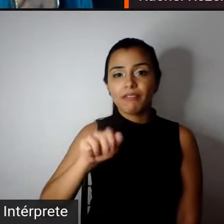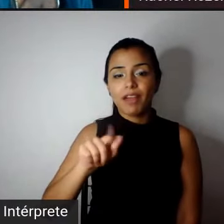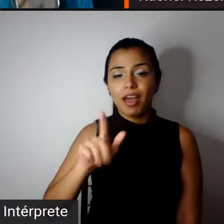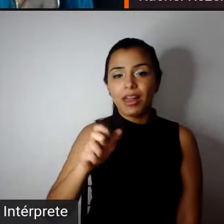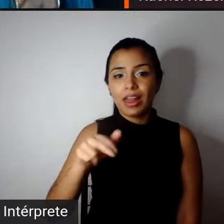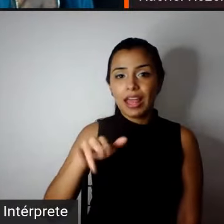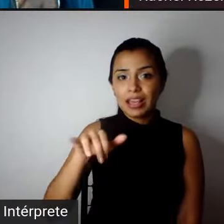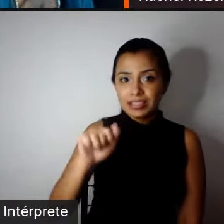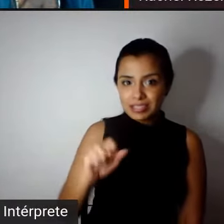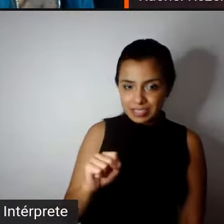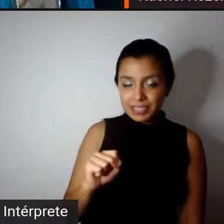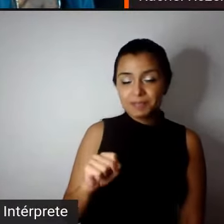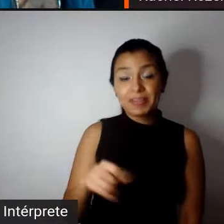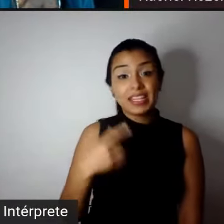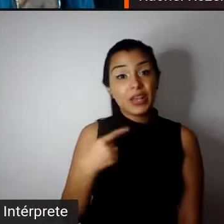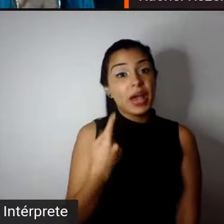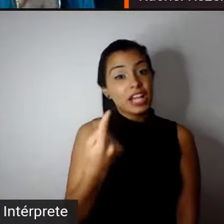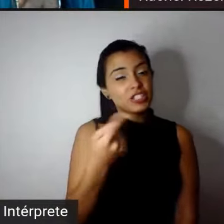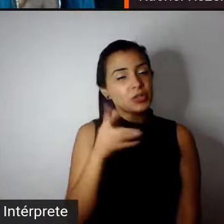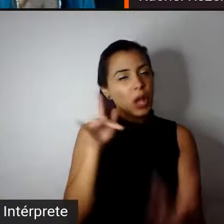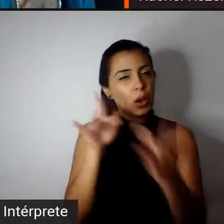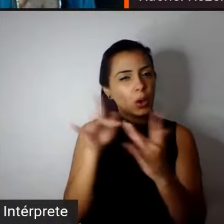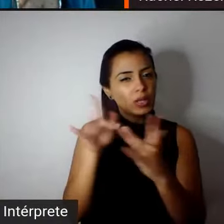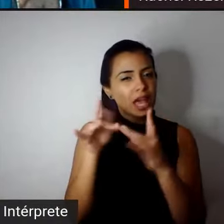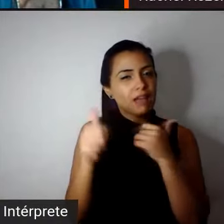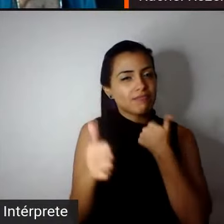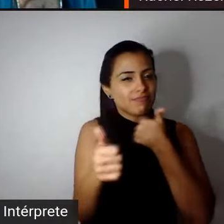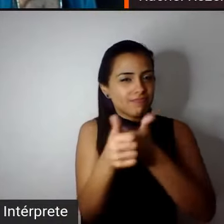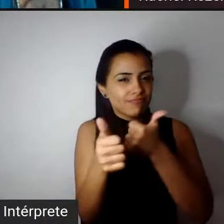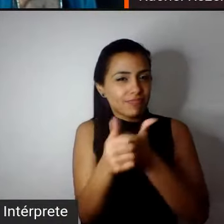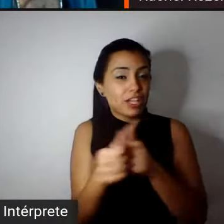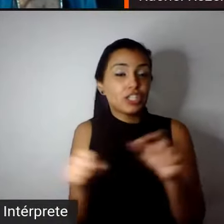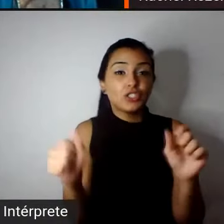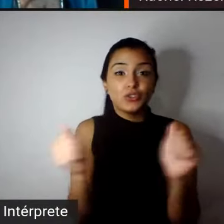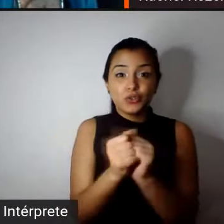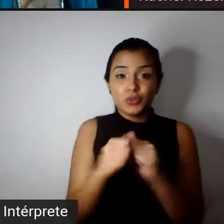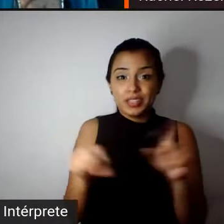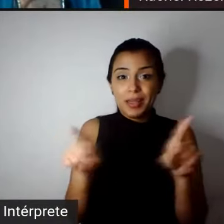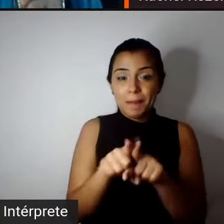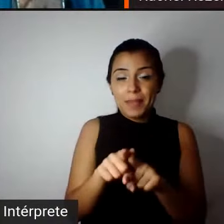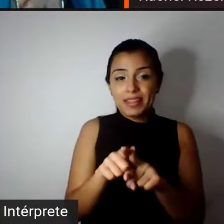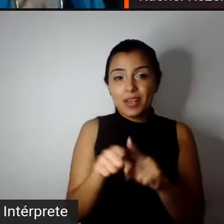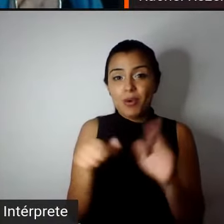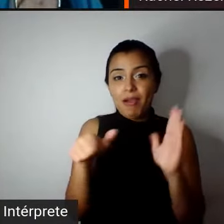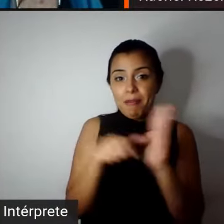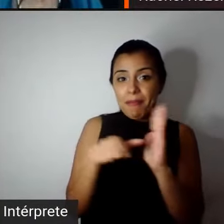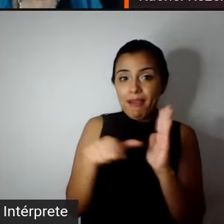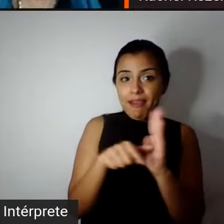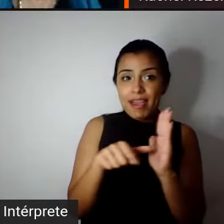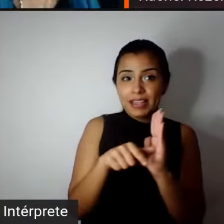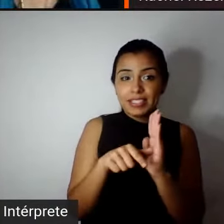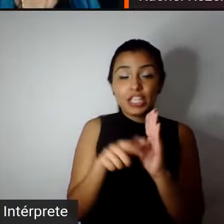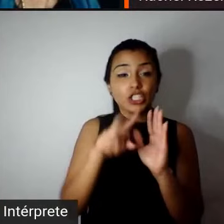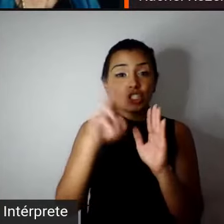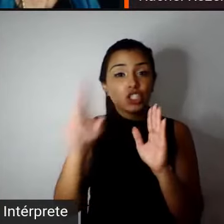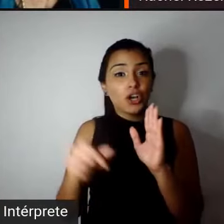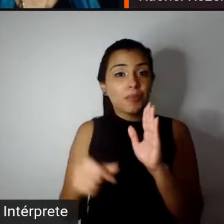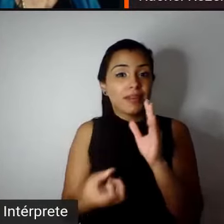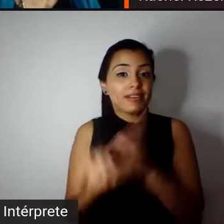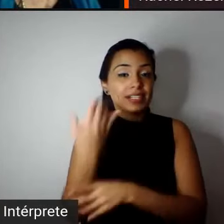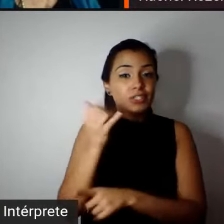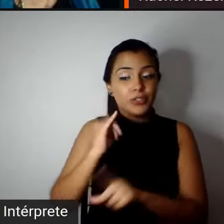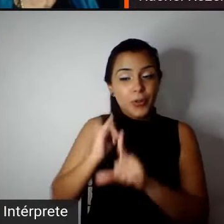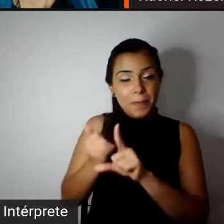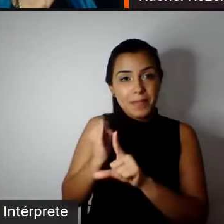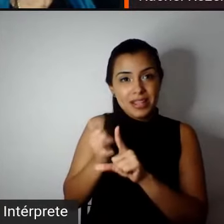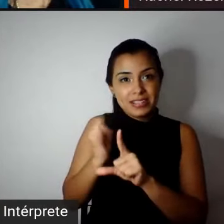do Instituto, da equipe, minha, muito, né, com uma aproximação muito direta com a feitura desse documentário, com as questões